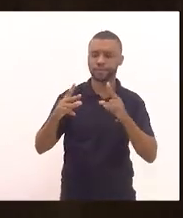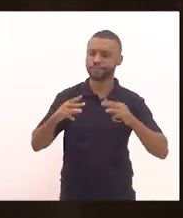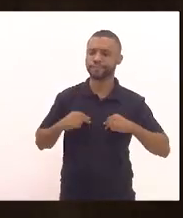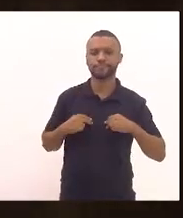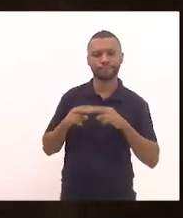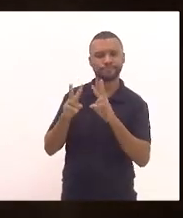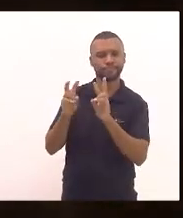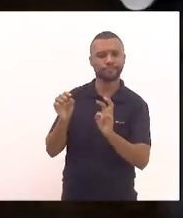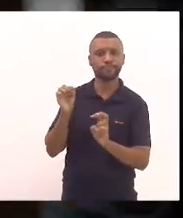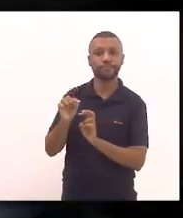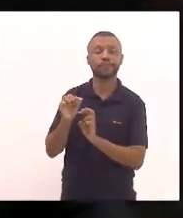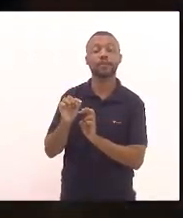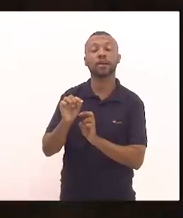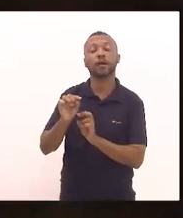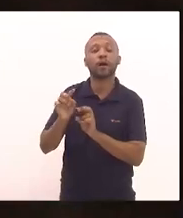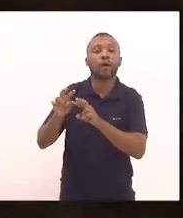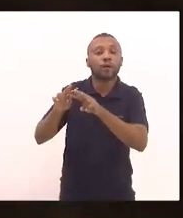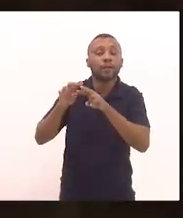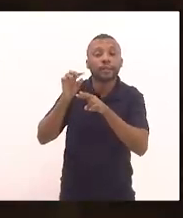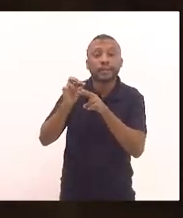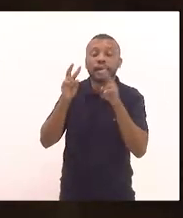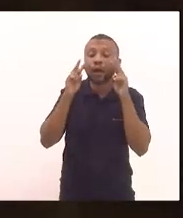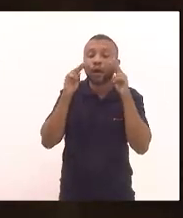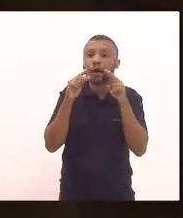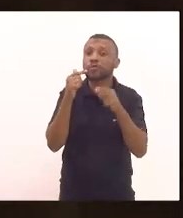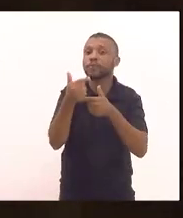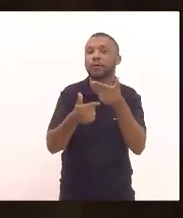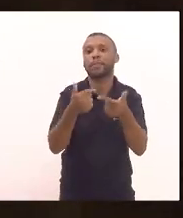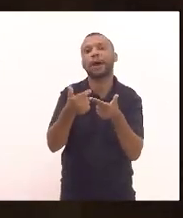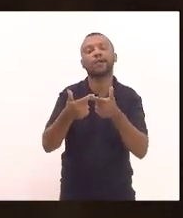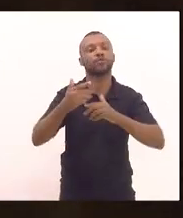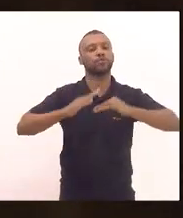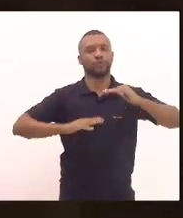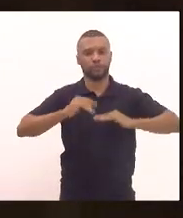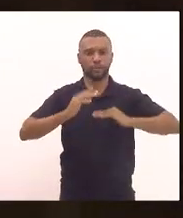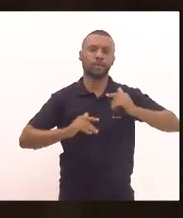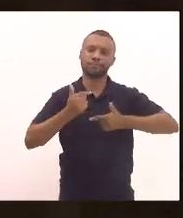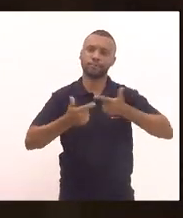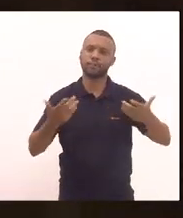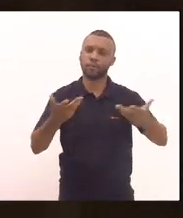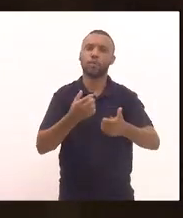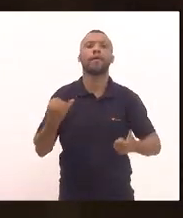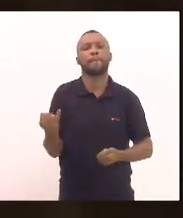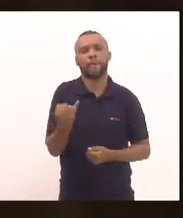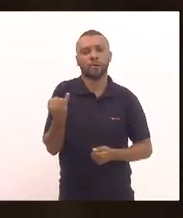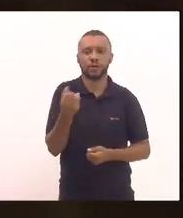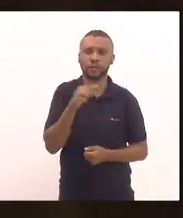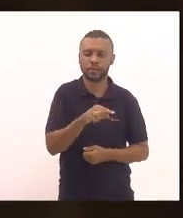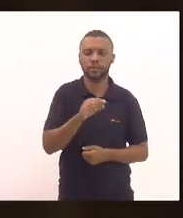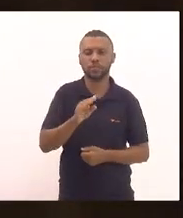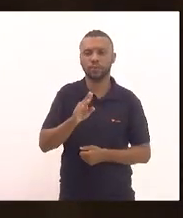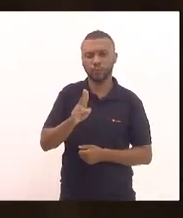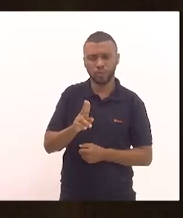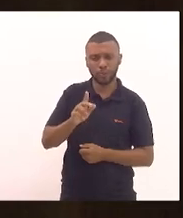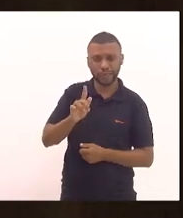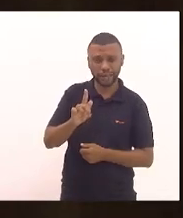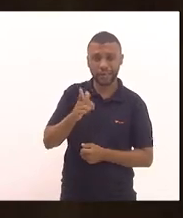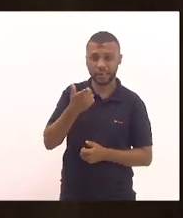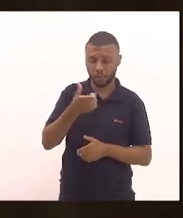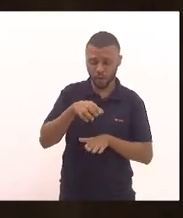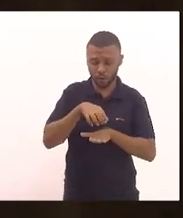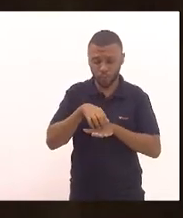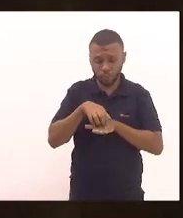meritório, visto que reconhece a atividade dos bugueiros como atividade essencial e relevante, principalmente como